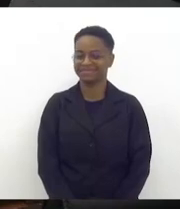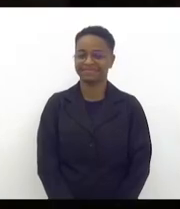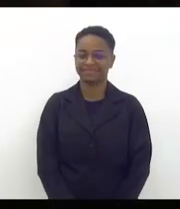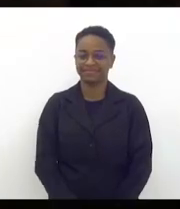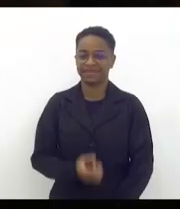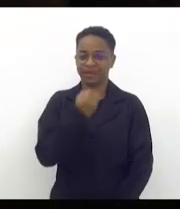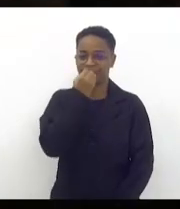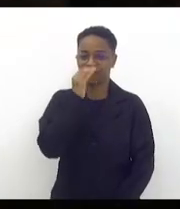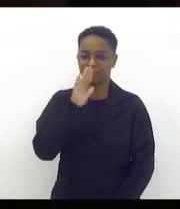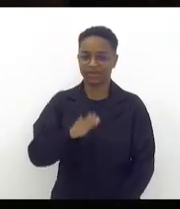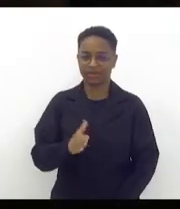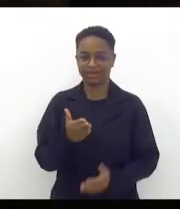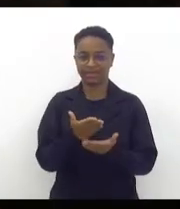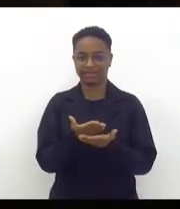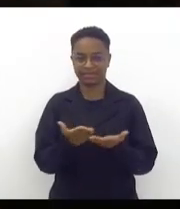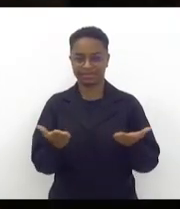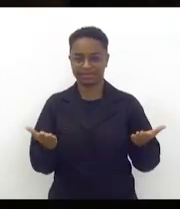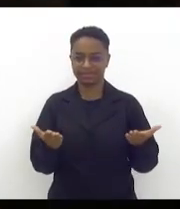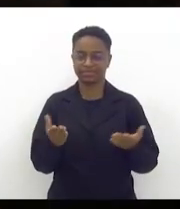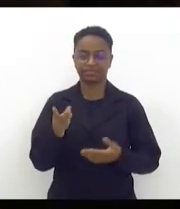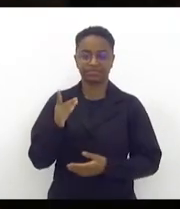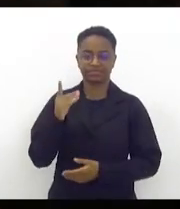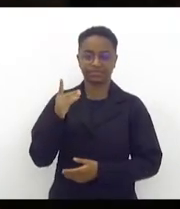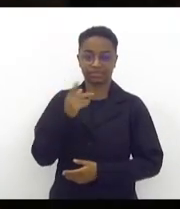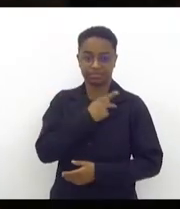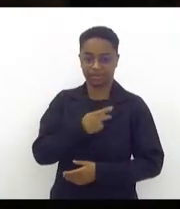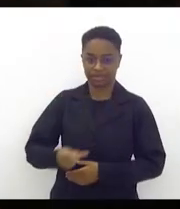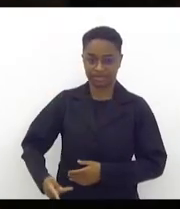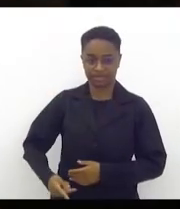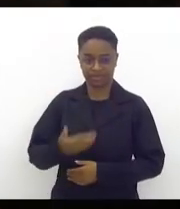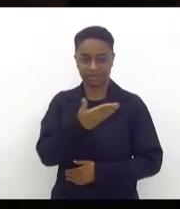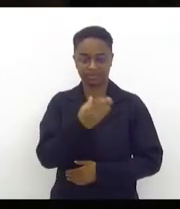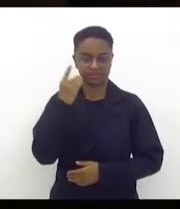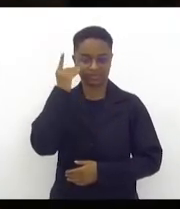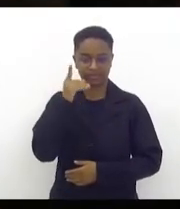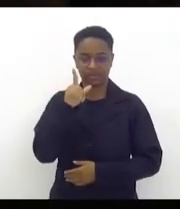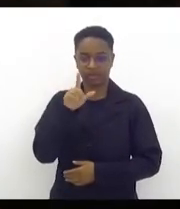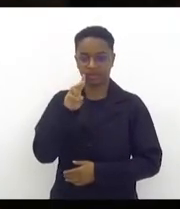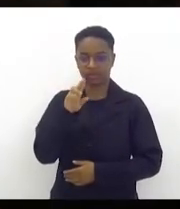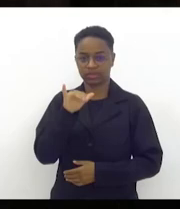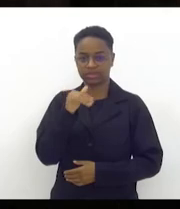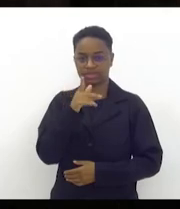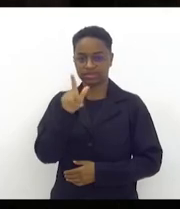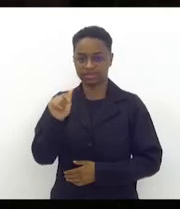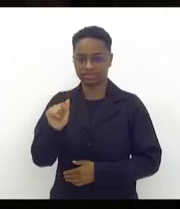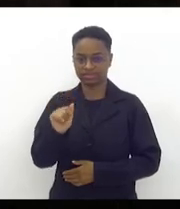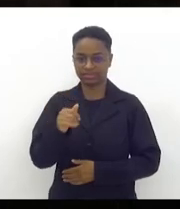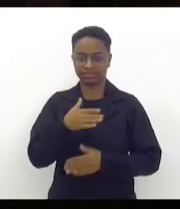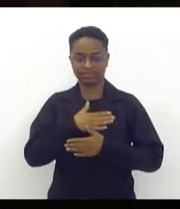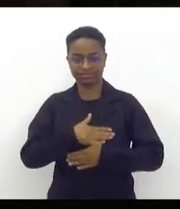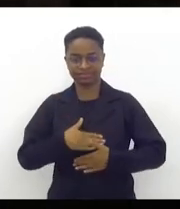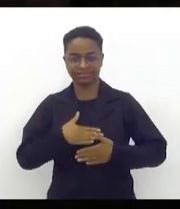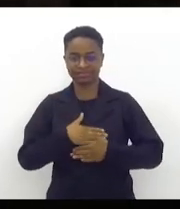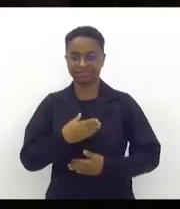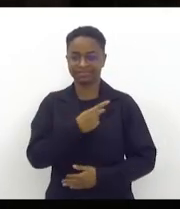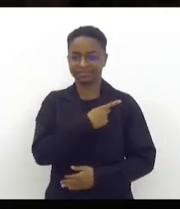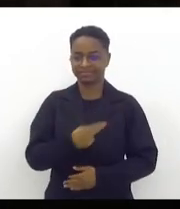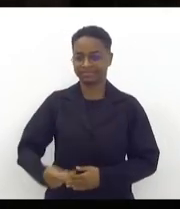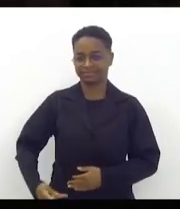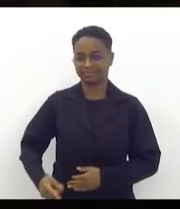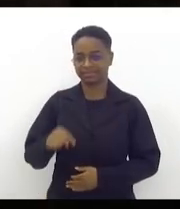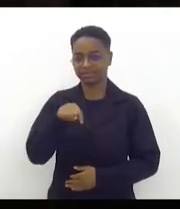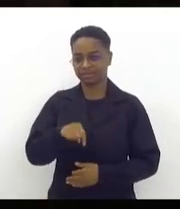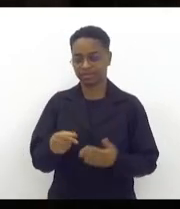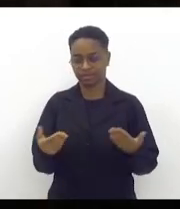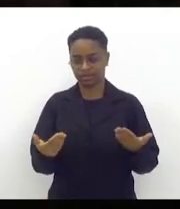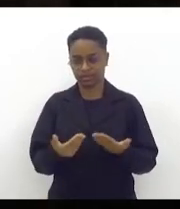Boa tarde, excelentíssima senhora presidente, deputada Lucinha, amiga, honra ter Vossa Excelência presidindo nossa